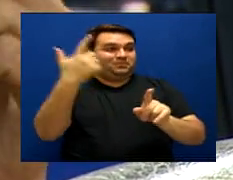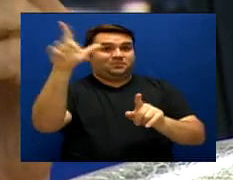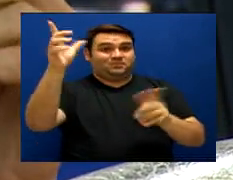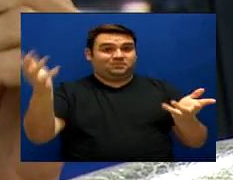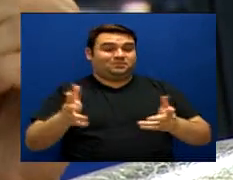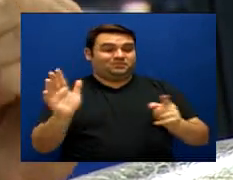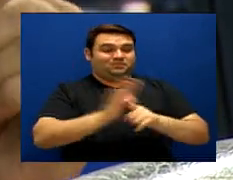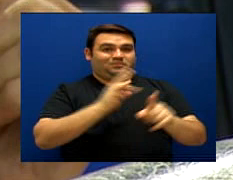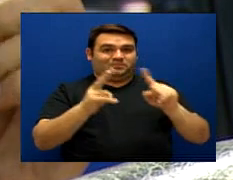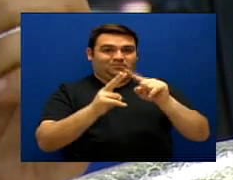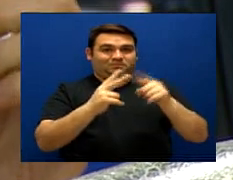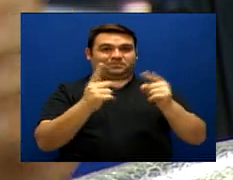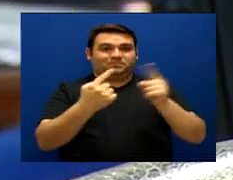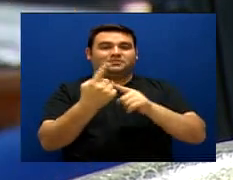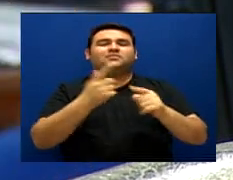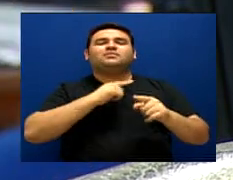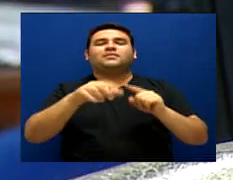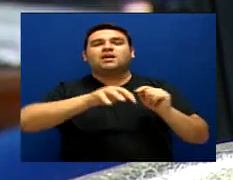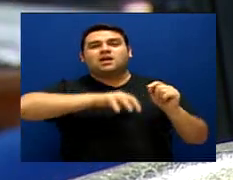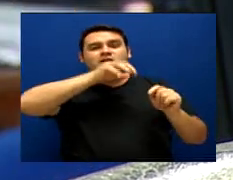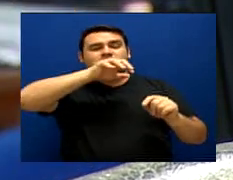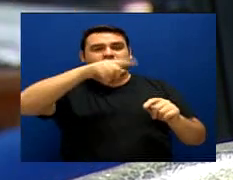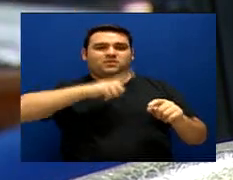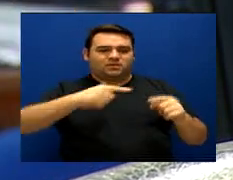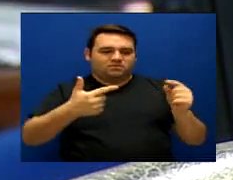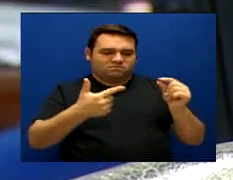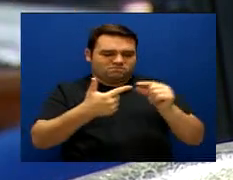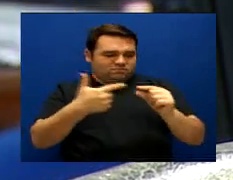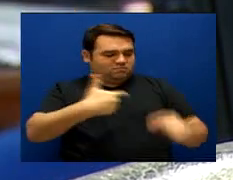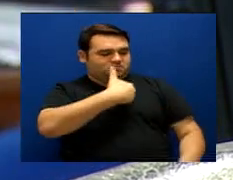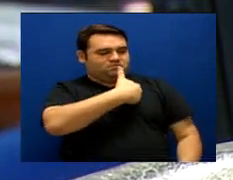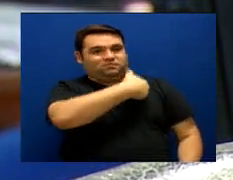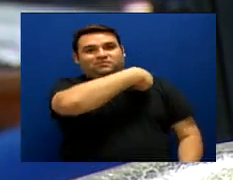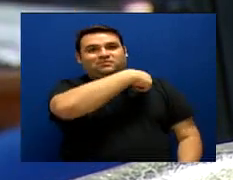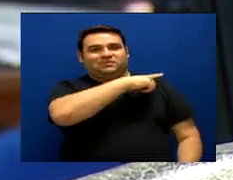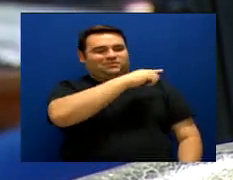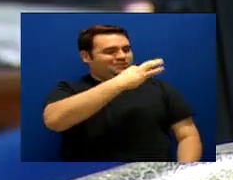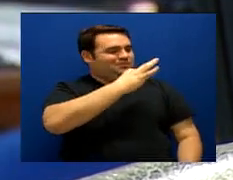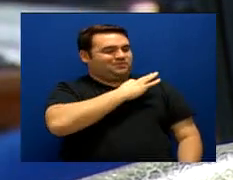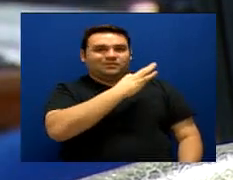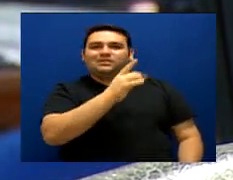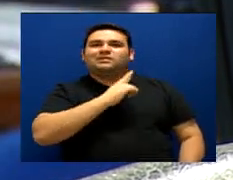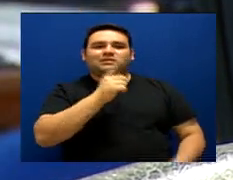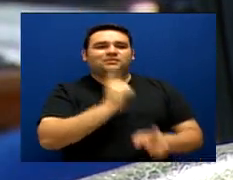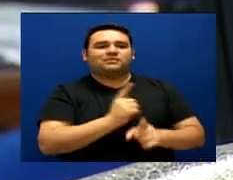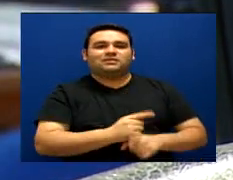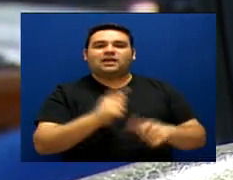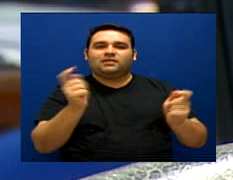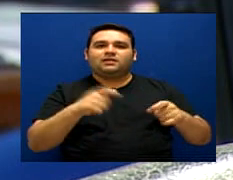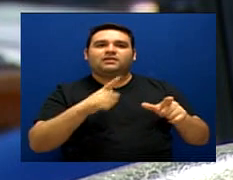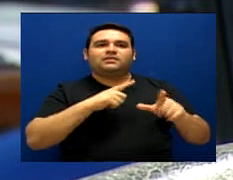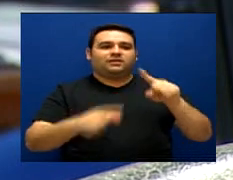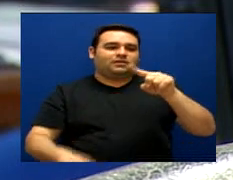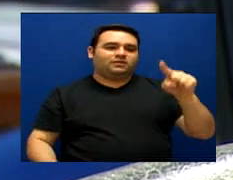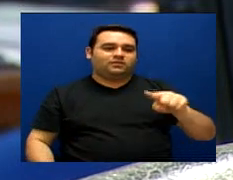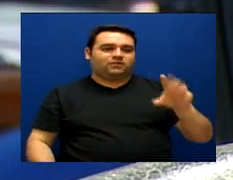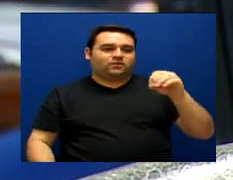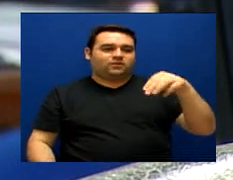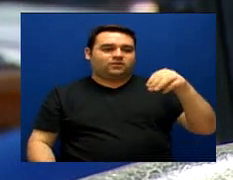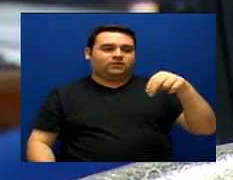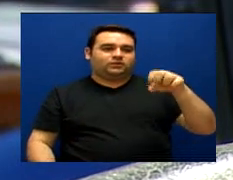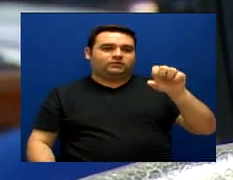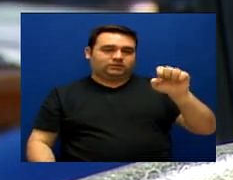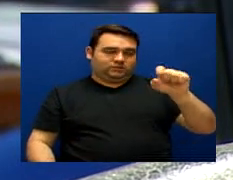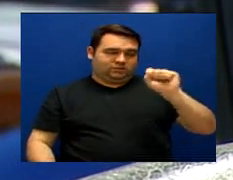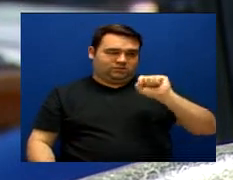uma. A parte de chipagem em Sorocaba, mais ou menos já que existe por parte do canil das zoonoses, né? Que é os animais que